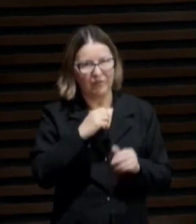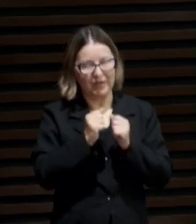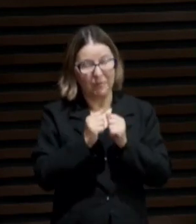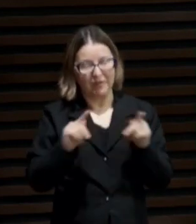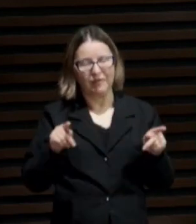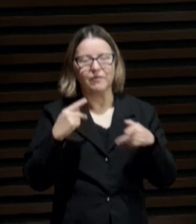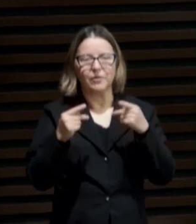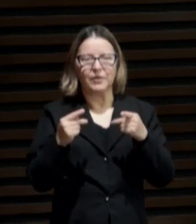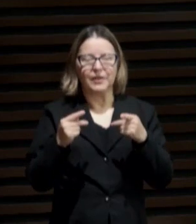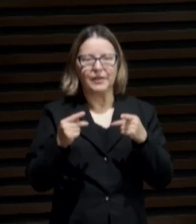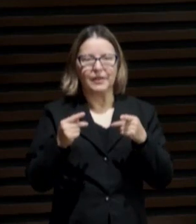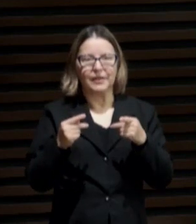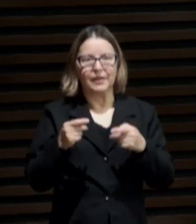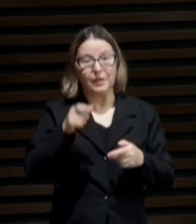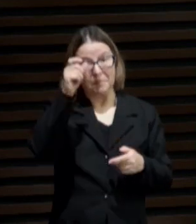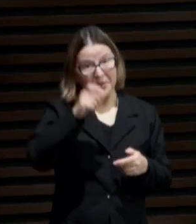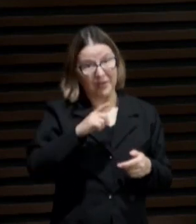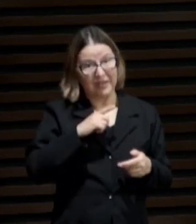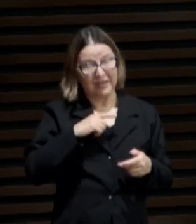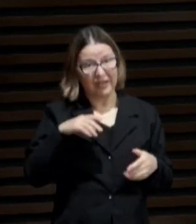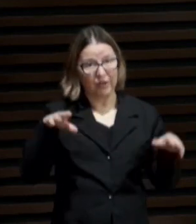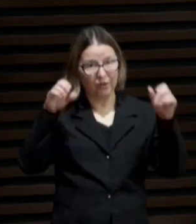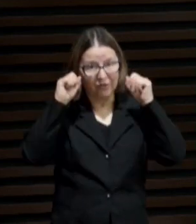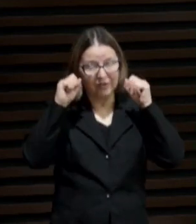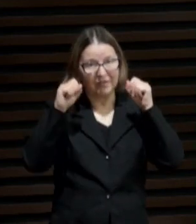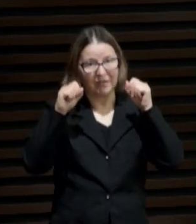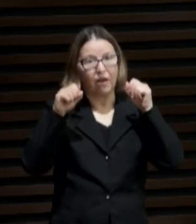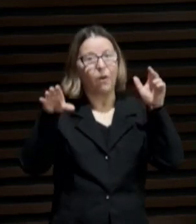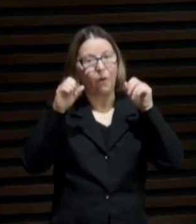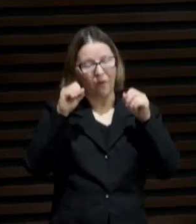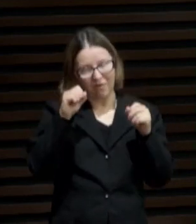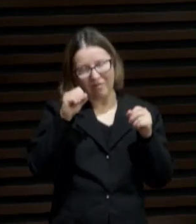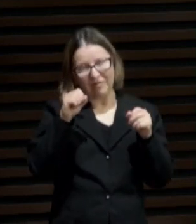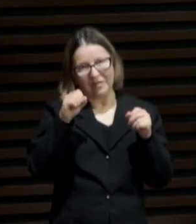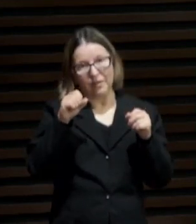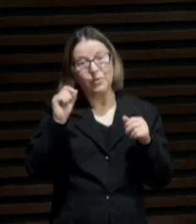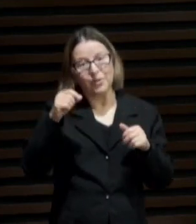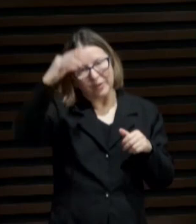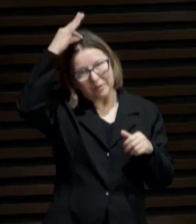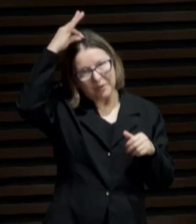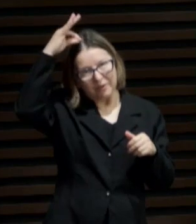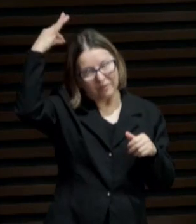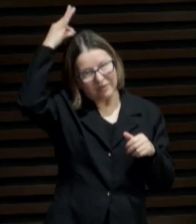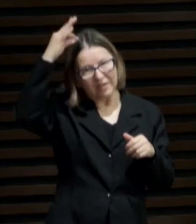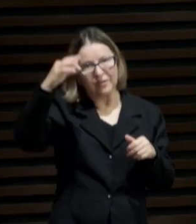tem ouvidos para ouvir, ouça o que o Espírito diz às igrejas. É a